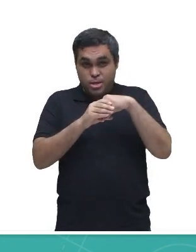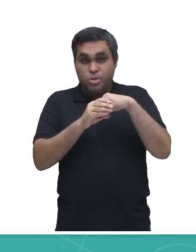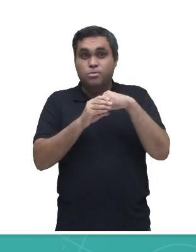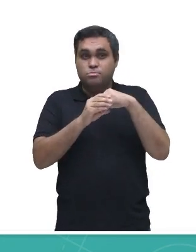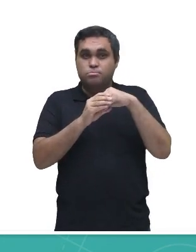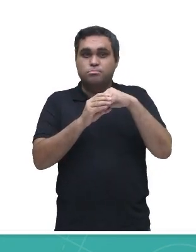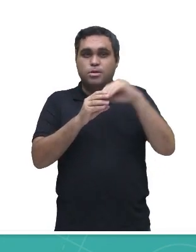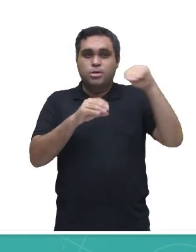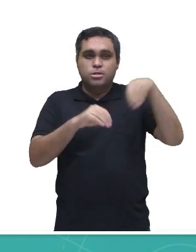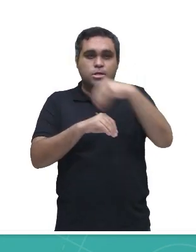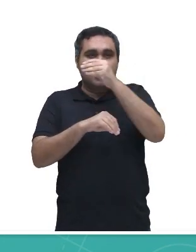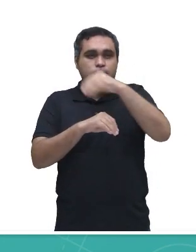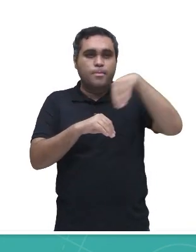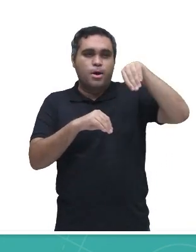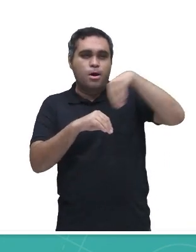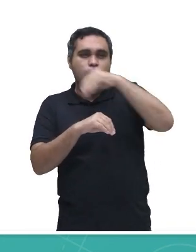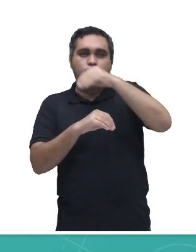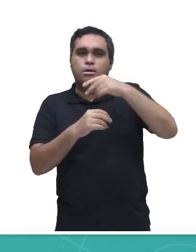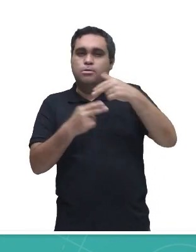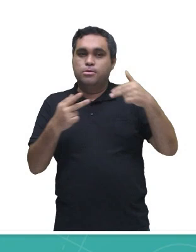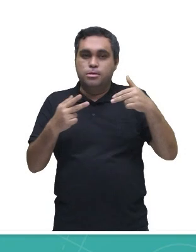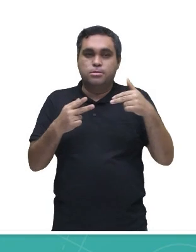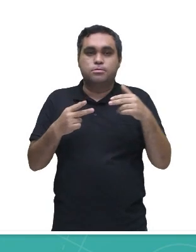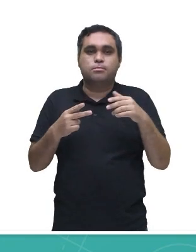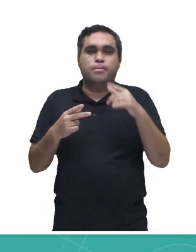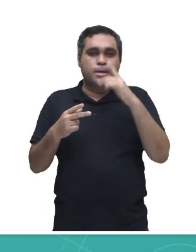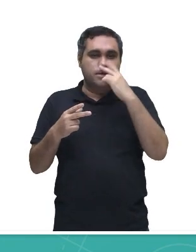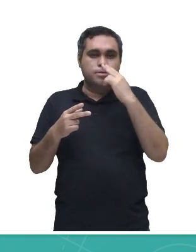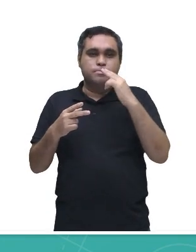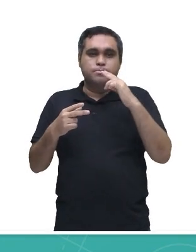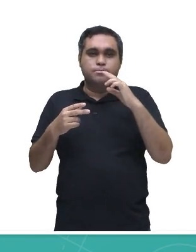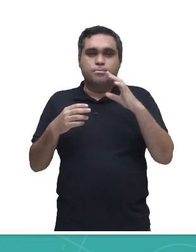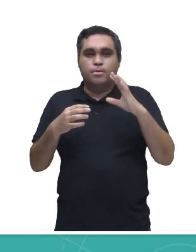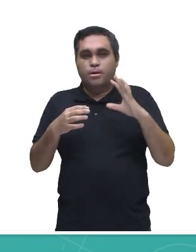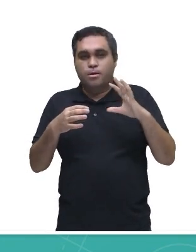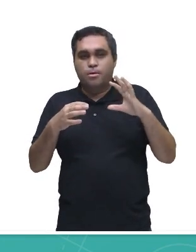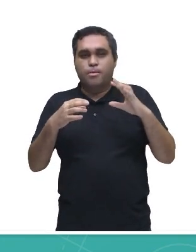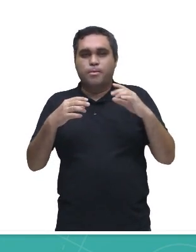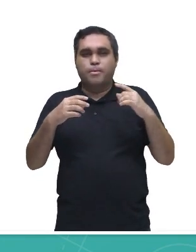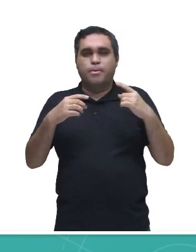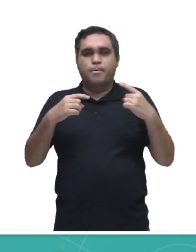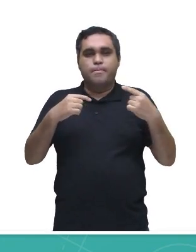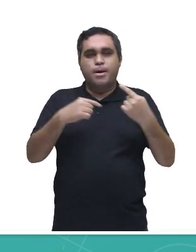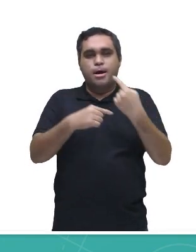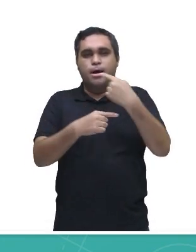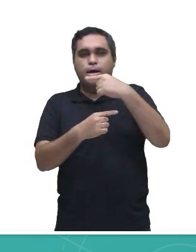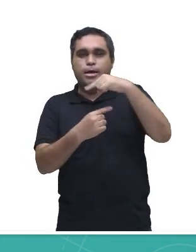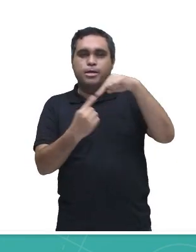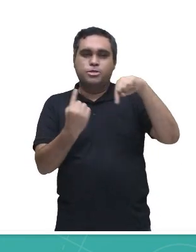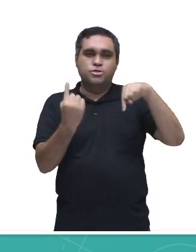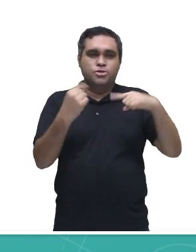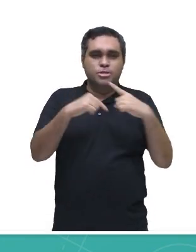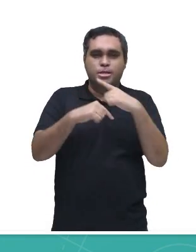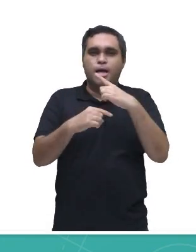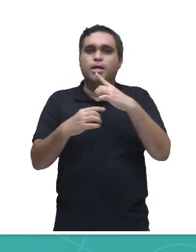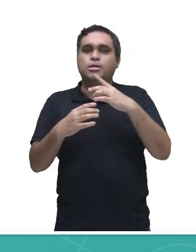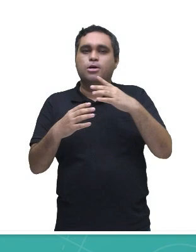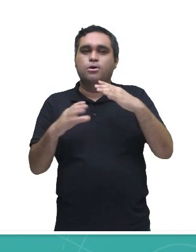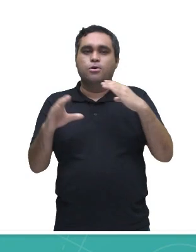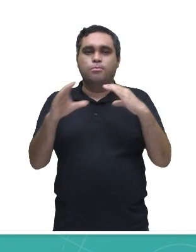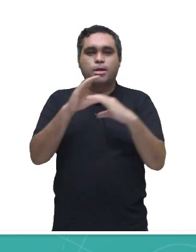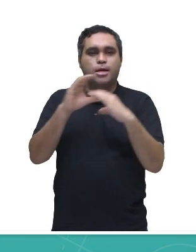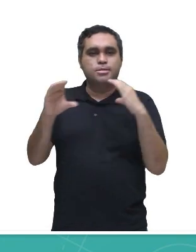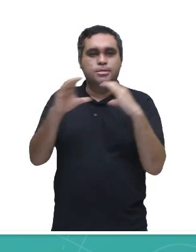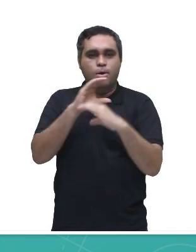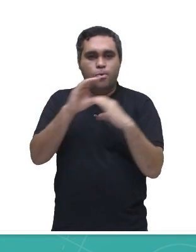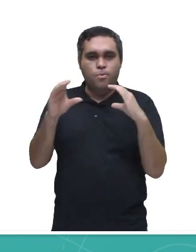na célula, uma rede de estruturas, de filamentos que fazem a comunicação na célula, tá? E ele pode ser, lembra